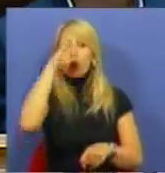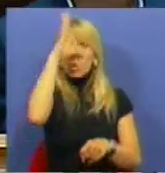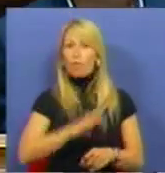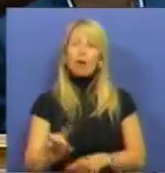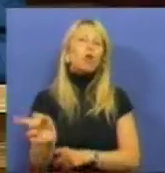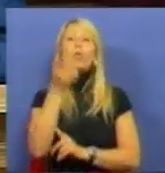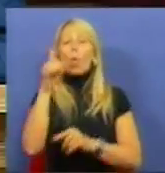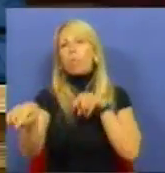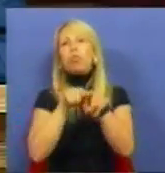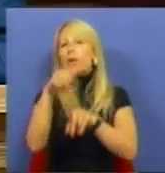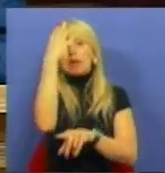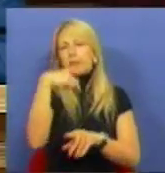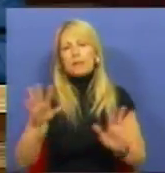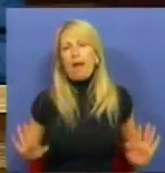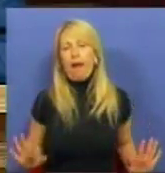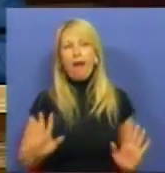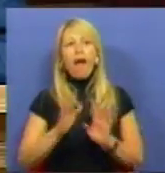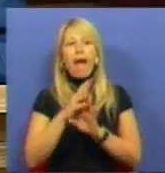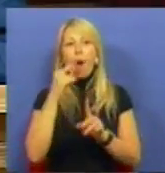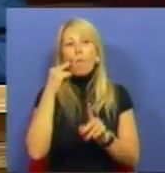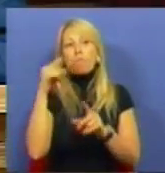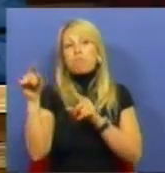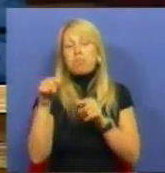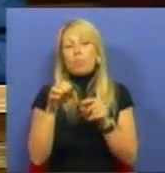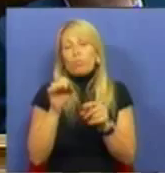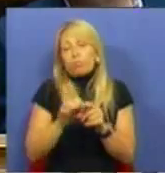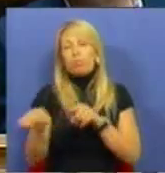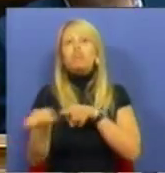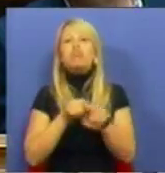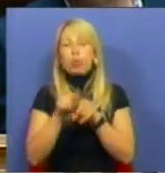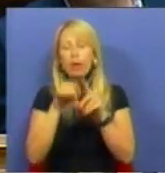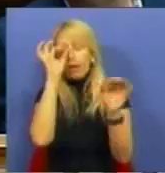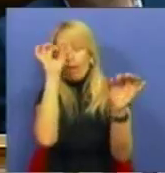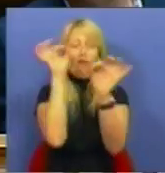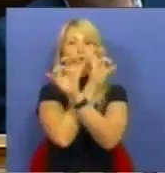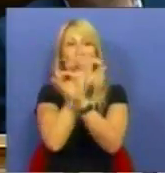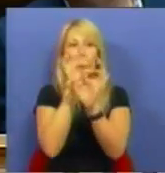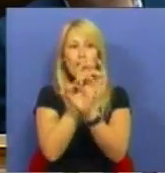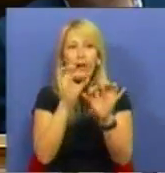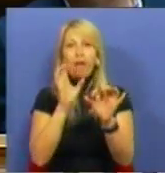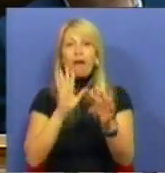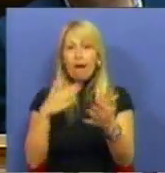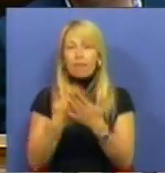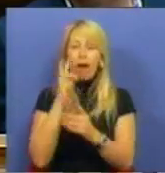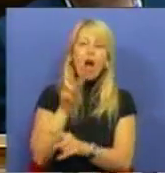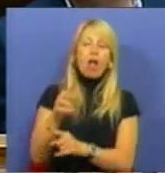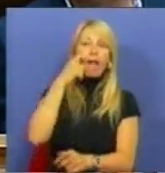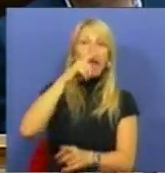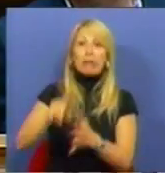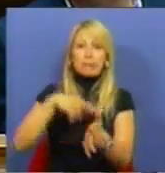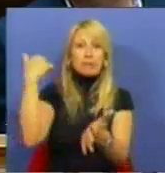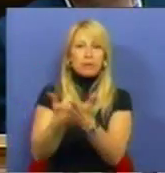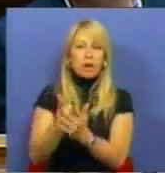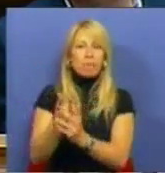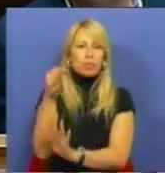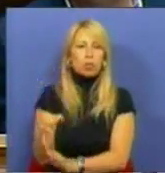política cega, é uma política vesga, que olha sempre para aqueles que têm suportado todos os sacrifícios e aqueles a quem o